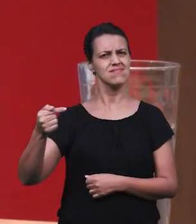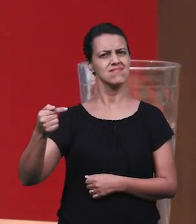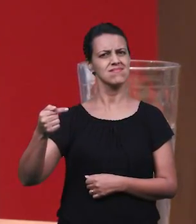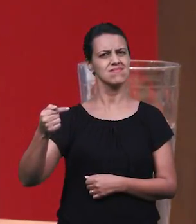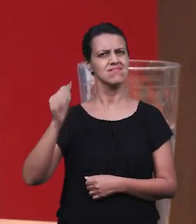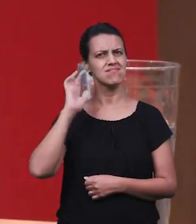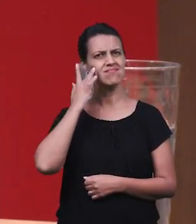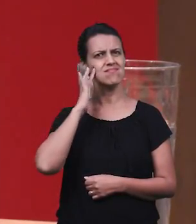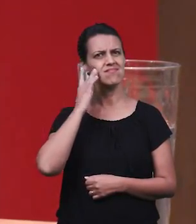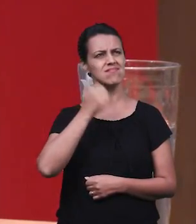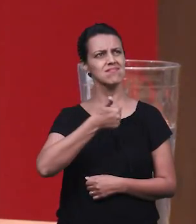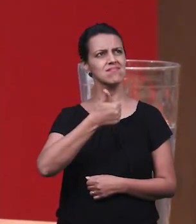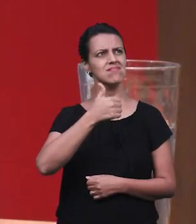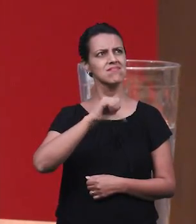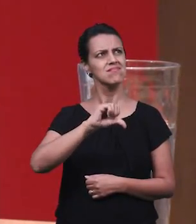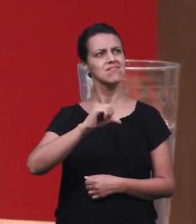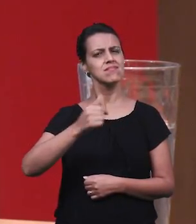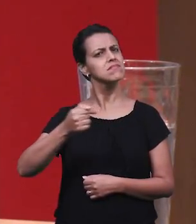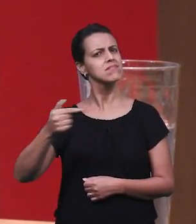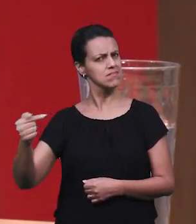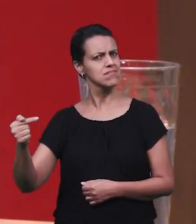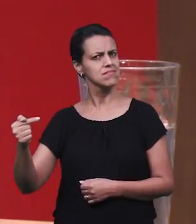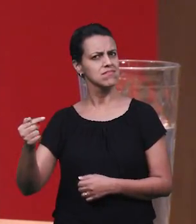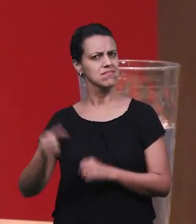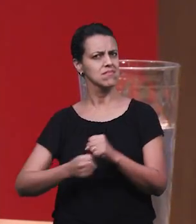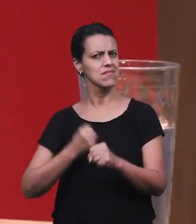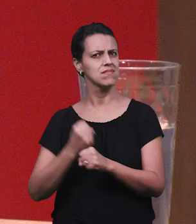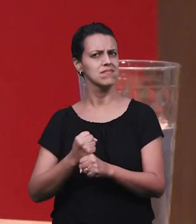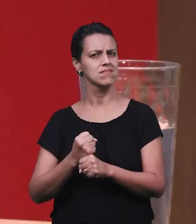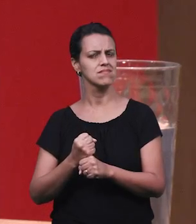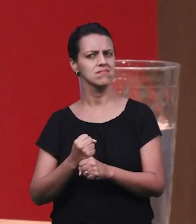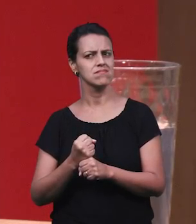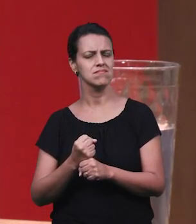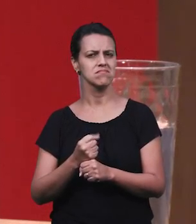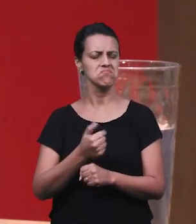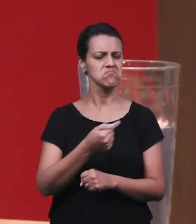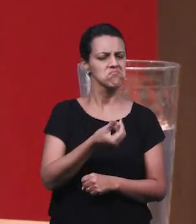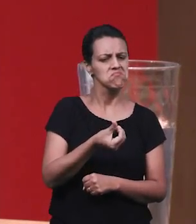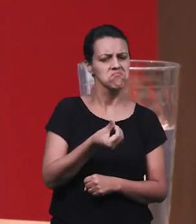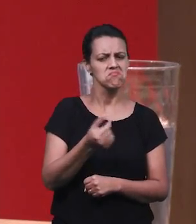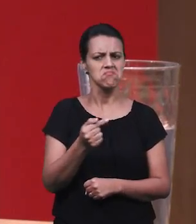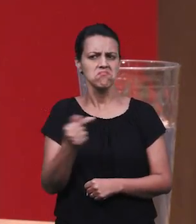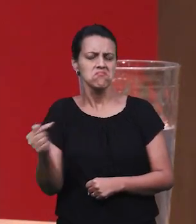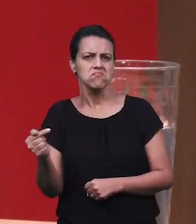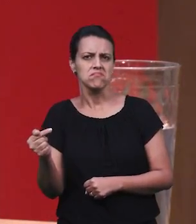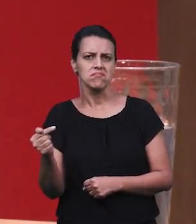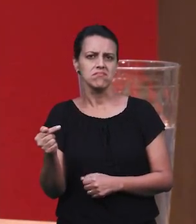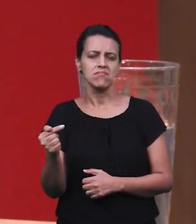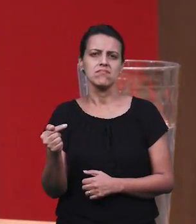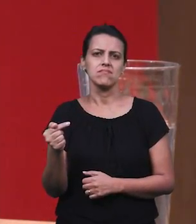1977, eu acho que foi 1977, ou 76 ou 77,